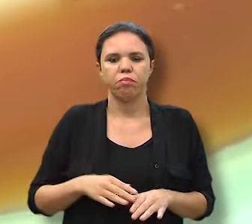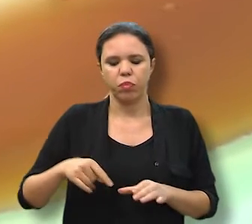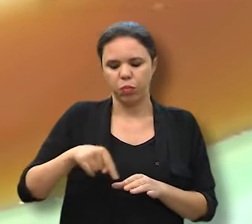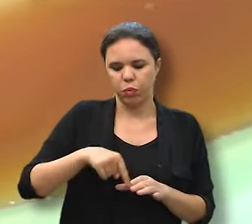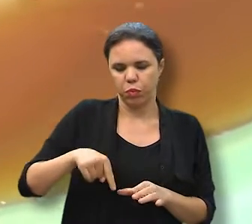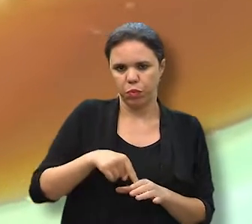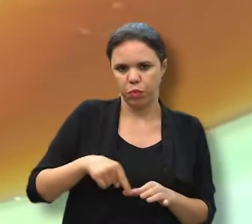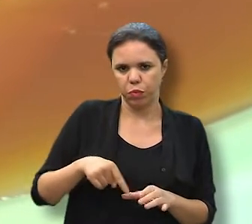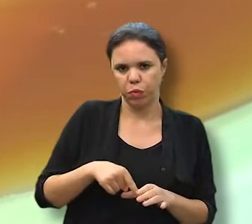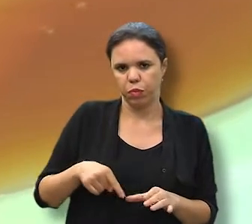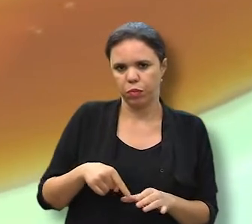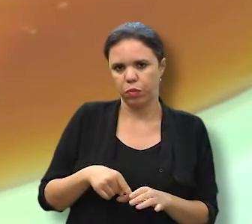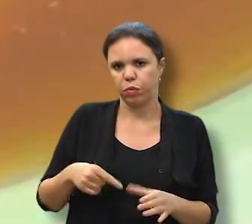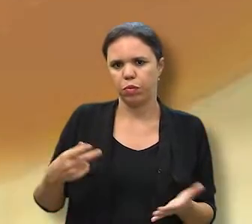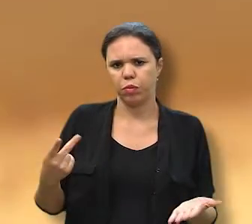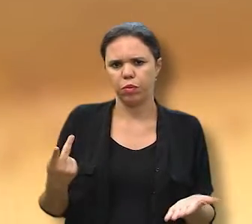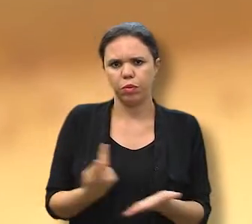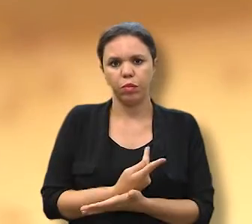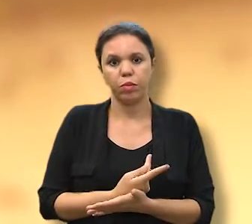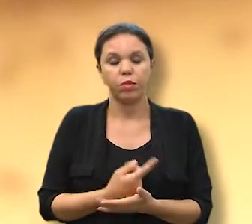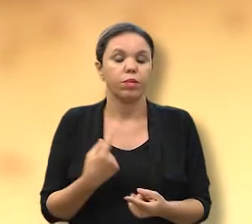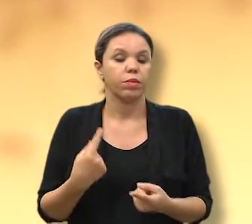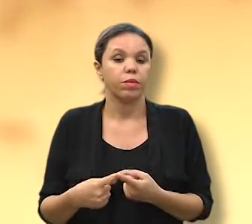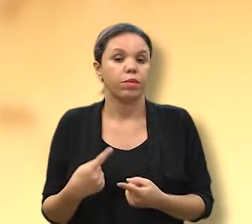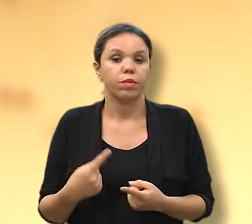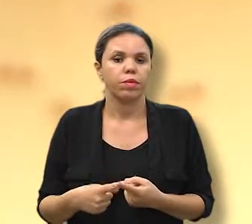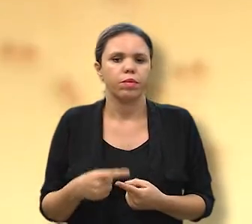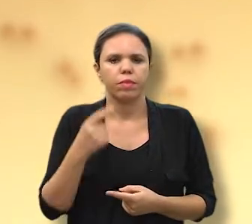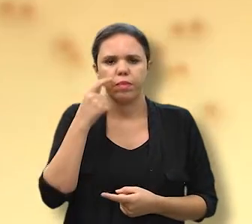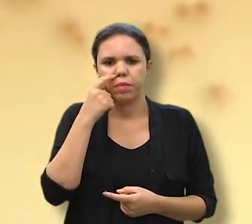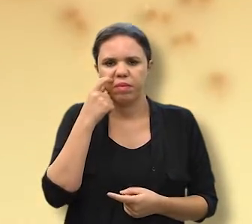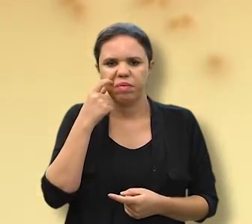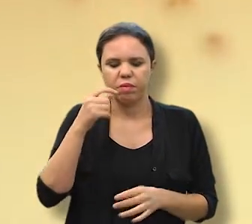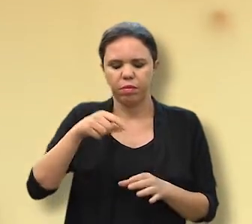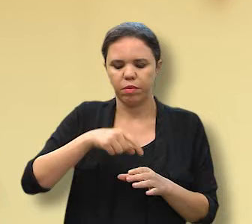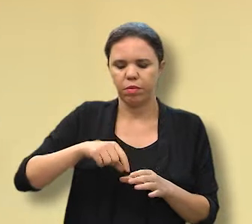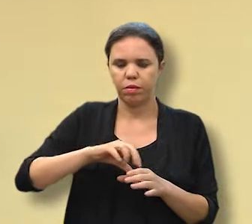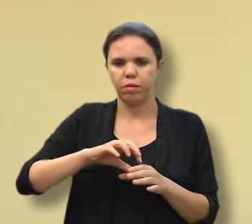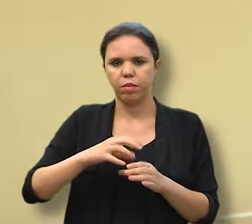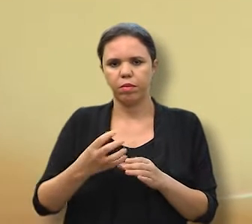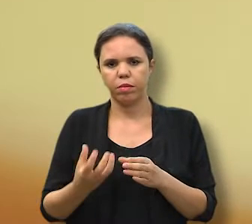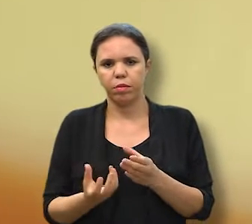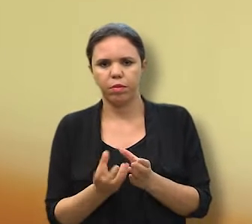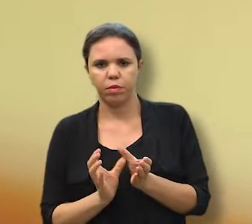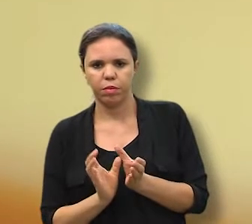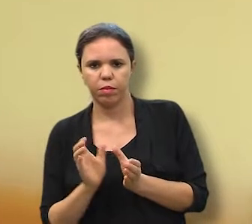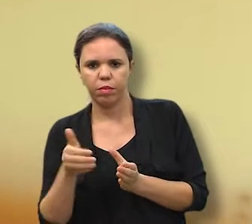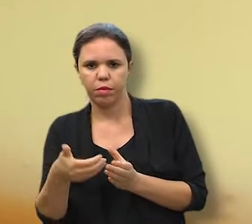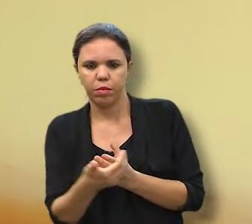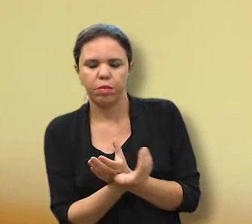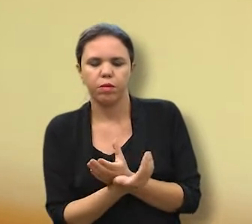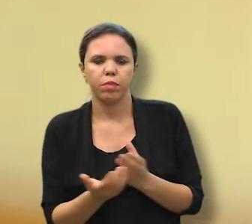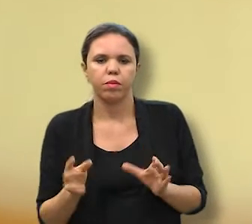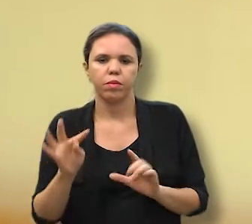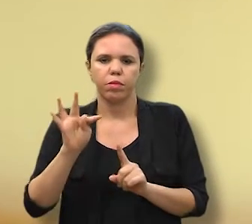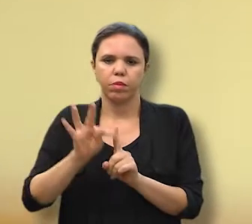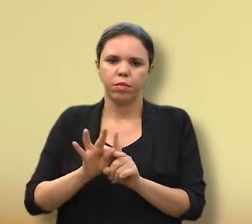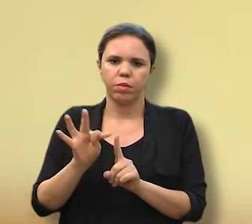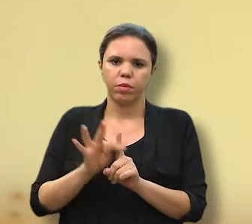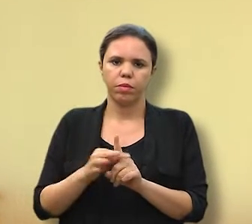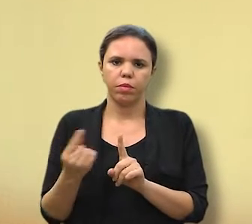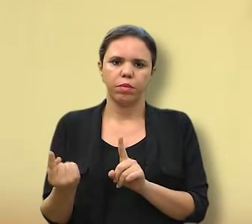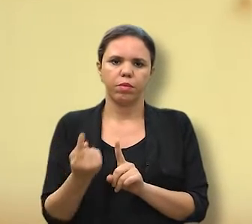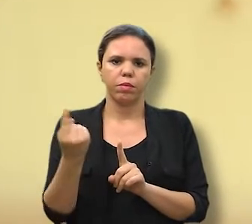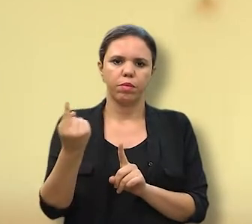furinho seria o pudim errado, né? Porque ele está numa cocção errada. Né? Se você coloca numa temperatura muito